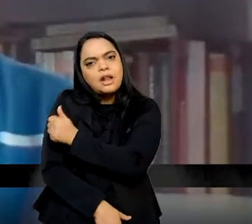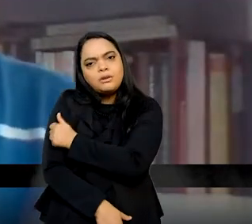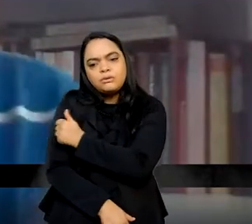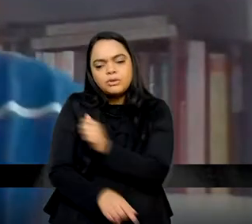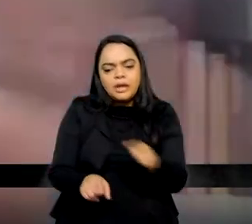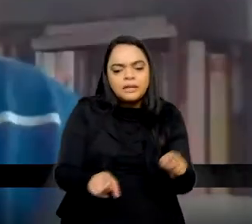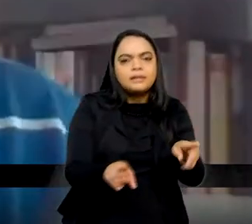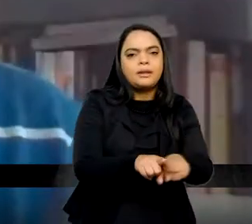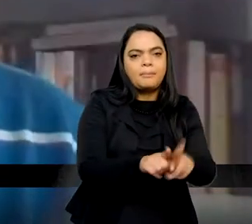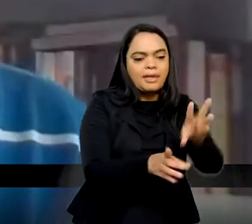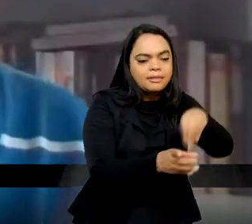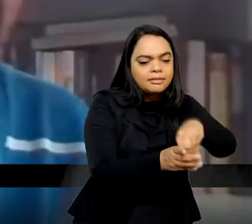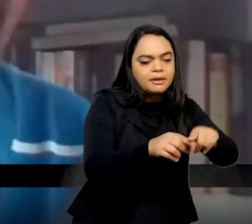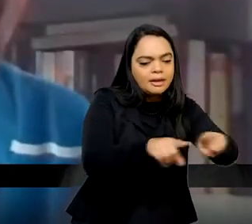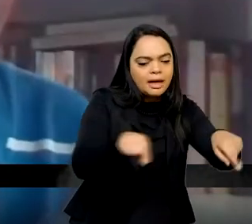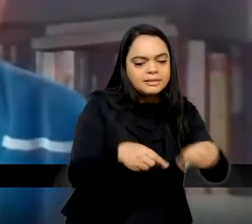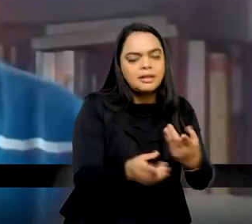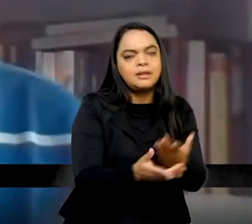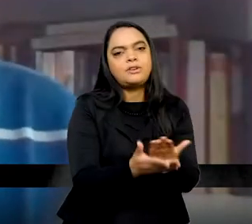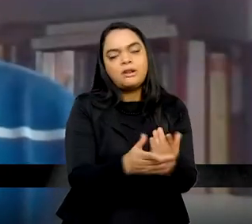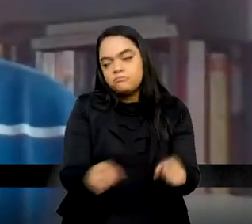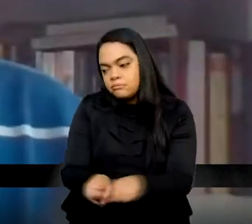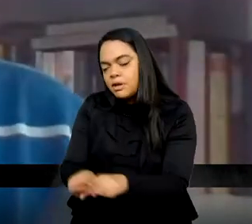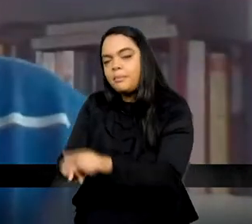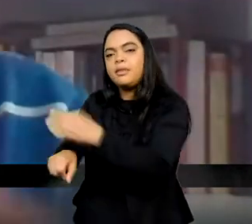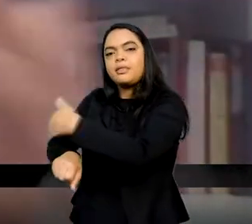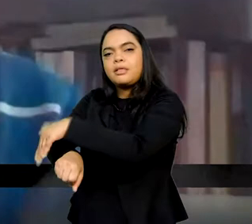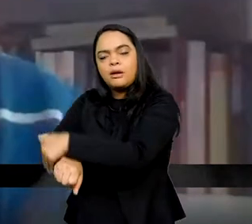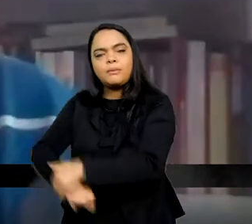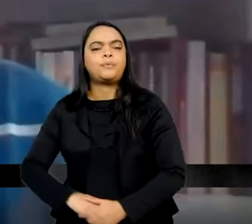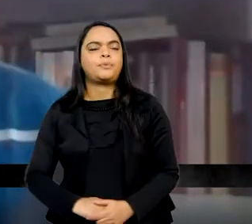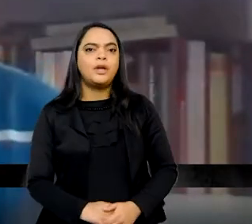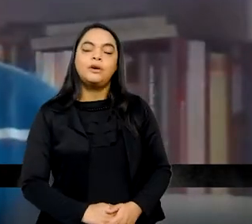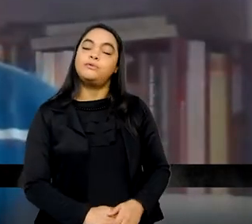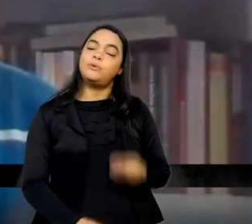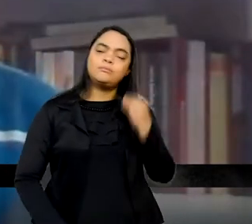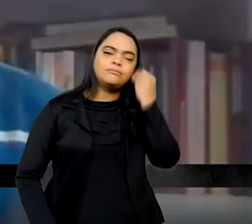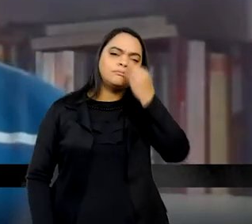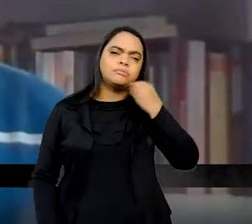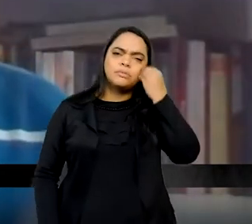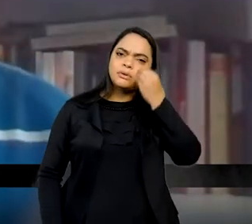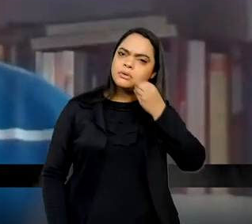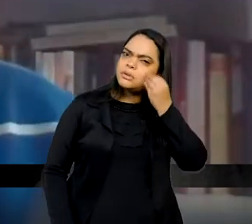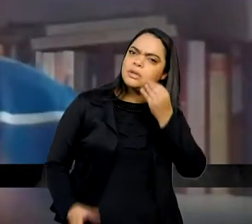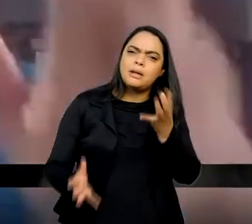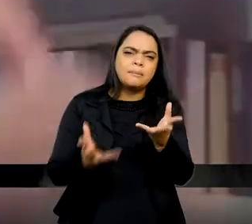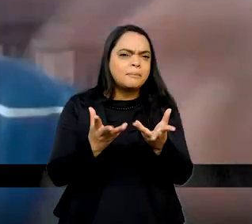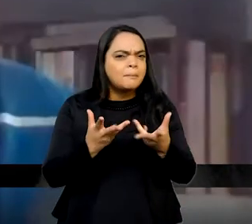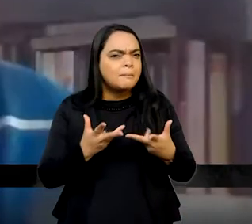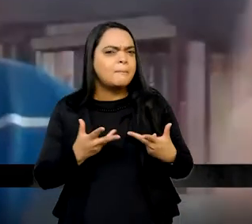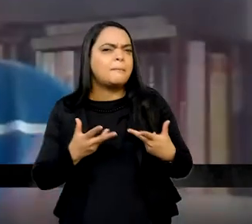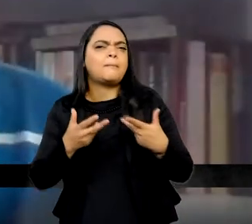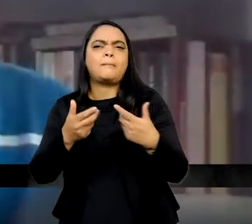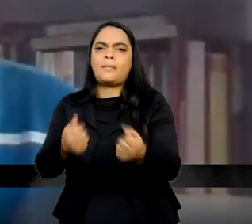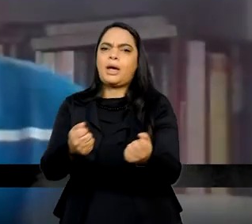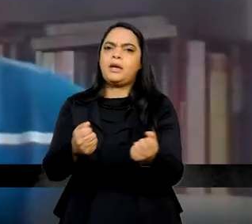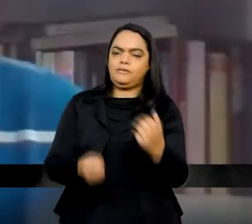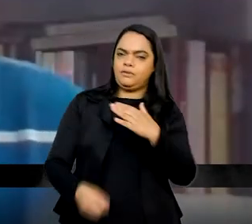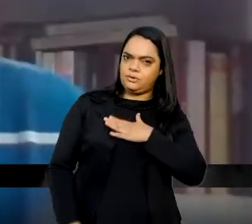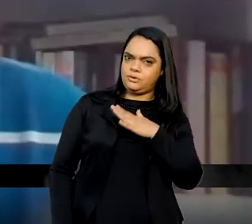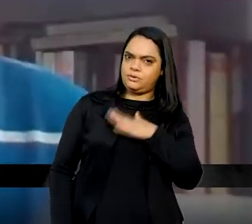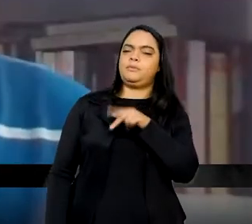Então, essa foi uma das grandes experiências como professor do Liceu de Artes e Ofícios, posteriormente, quando